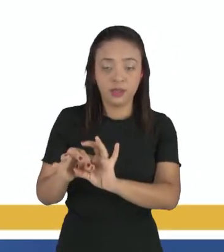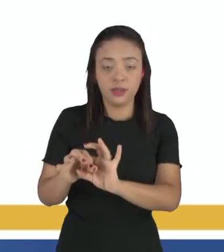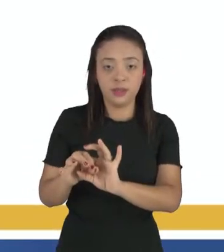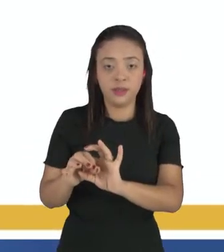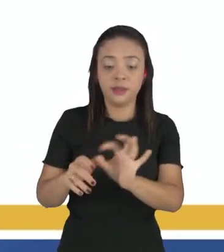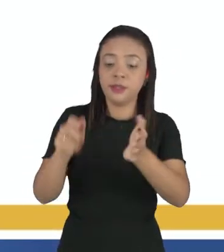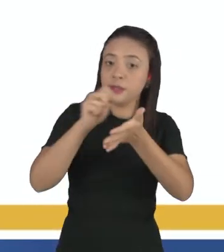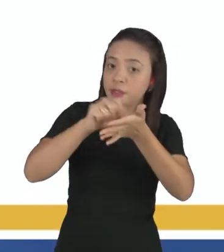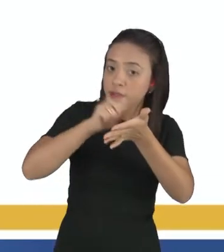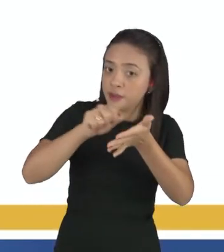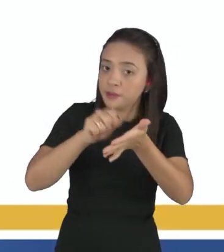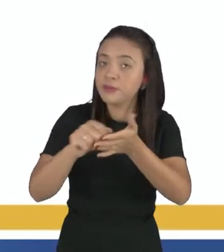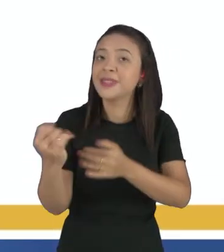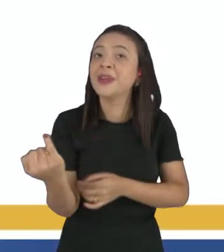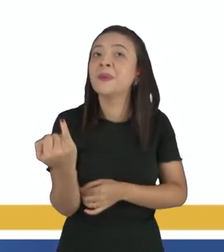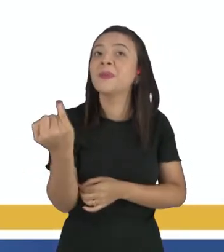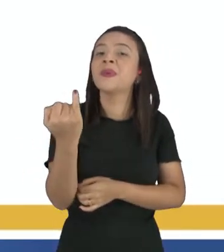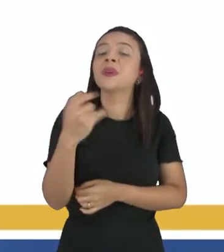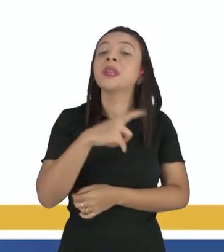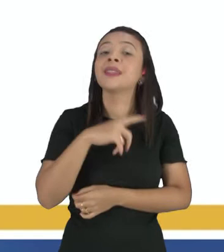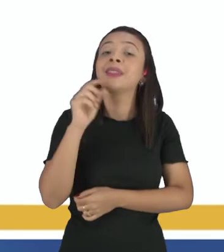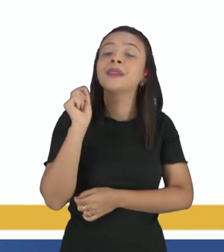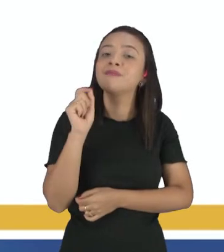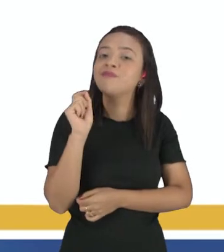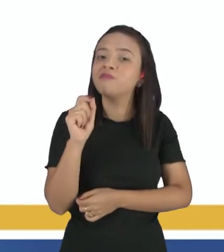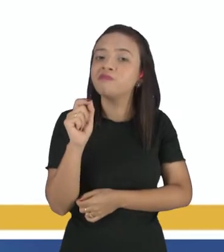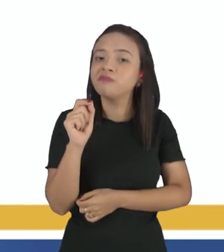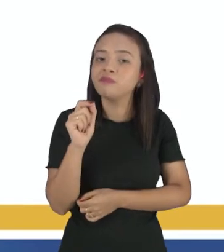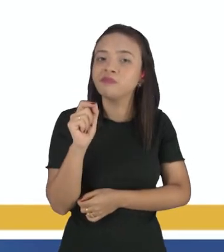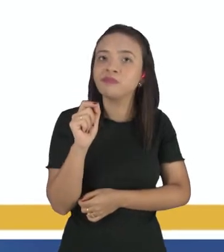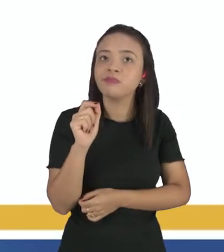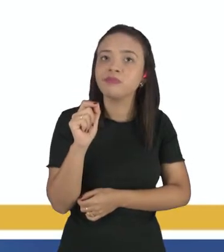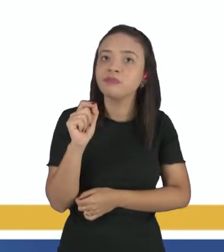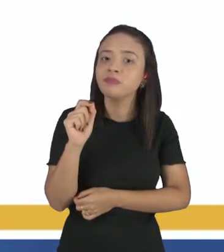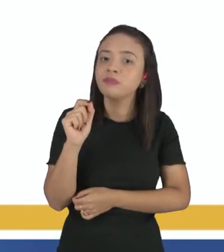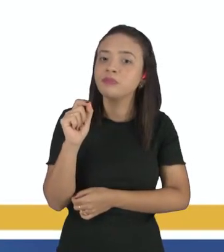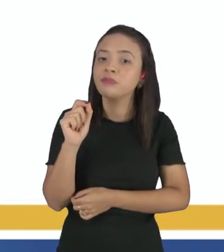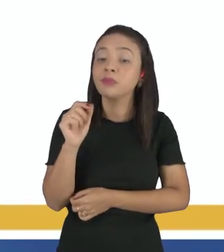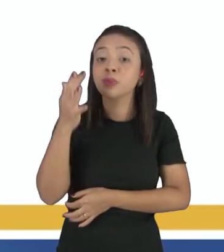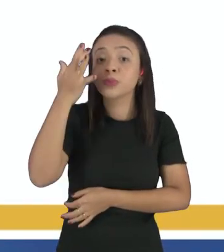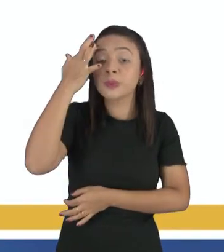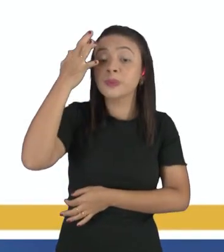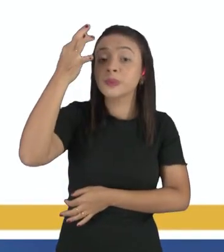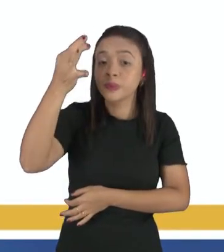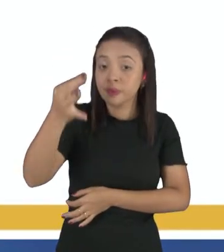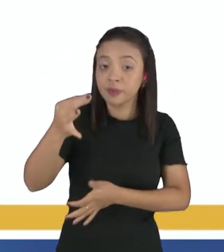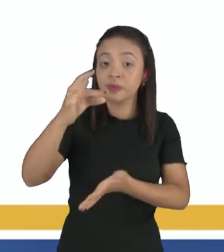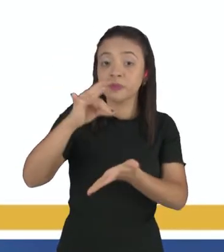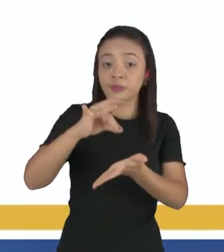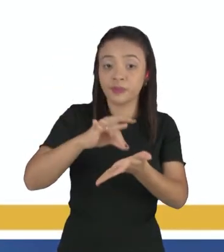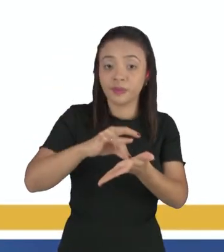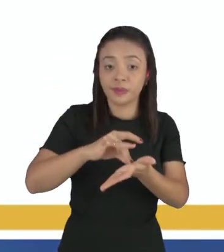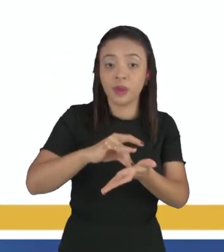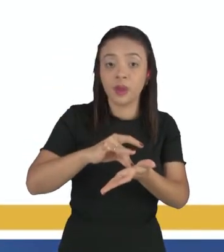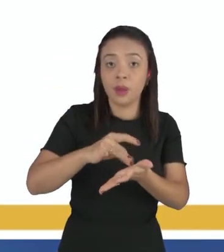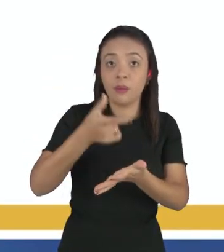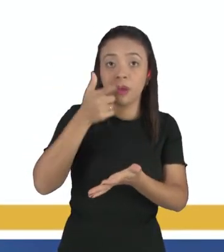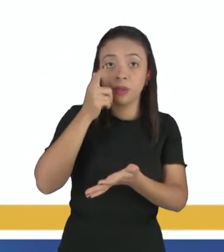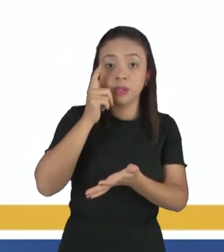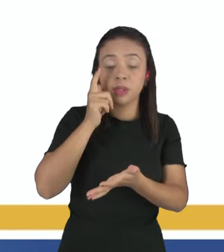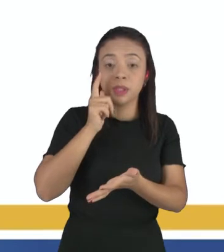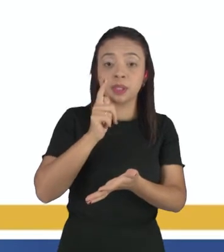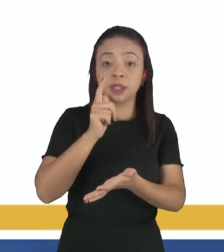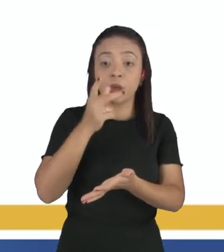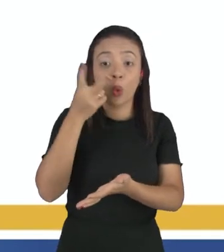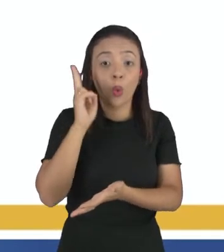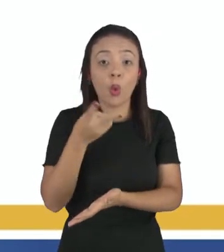é fundamental para que se mantenha e se entenda que para se preservar a unidade de uma